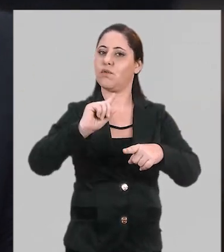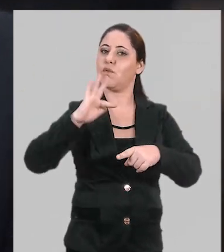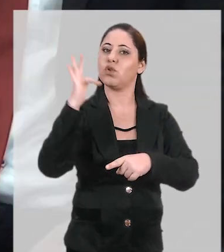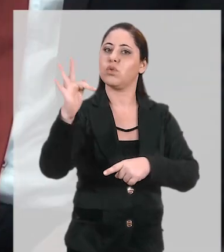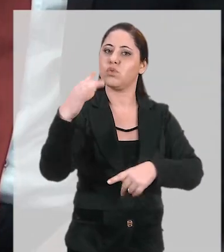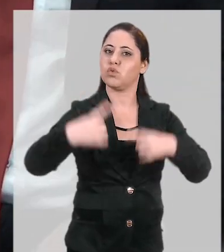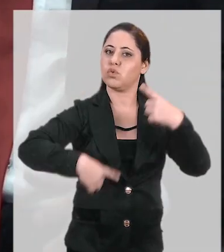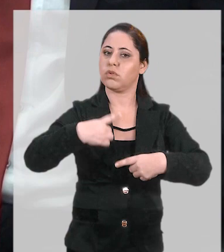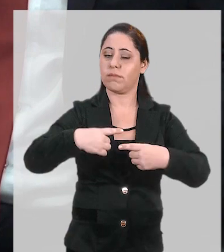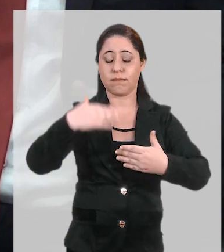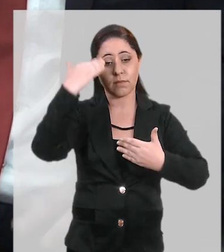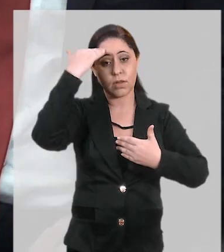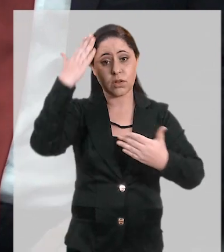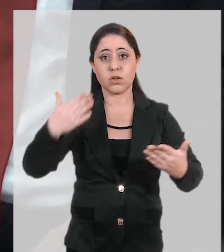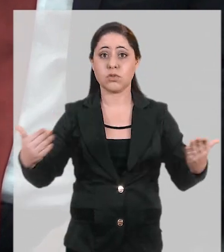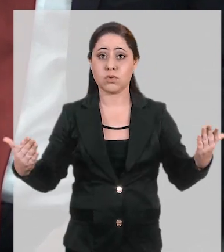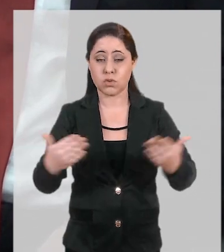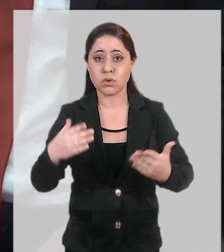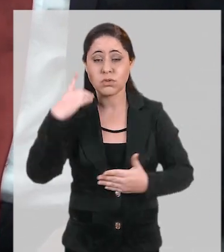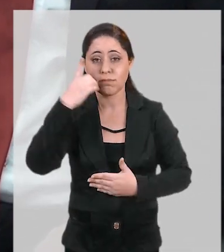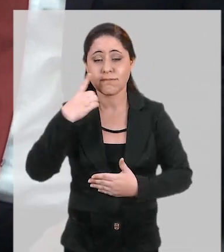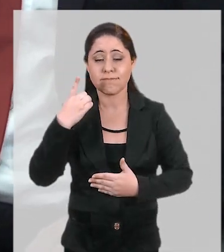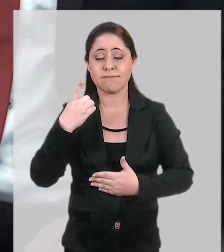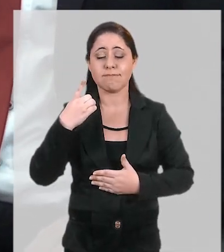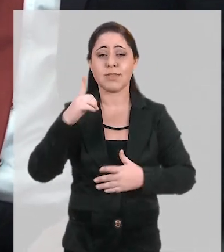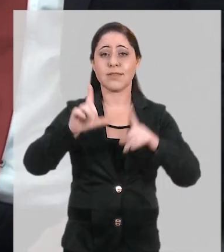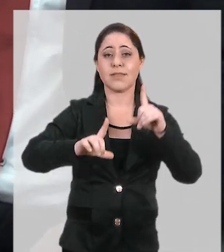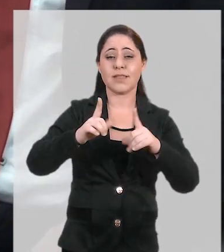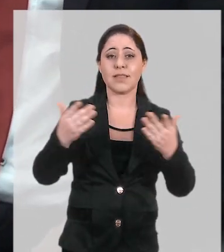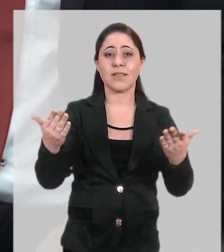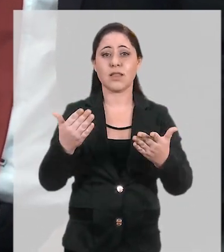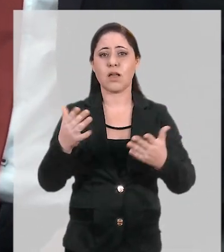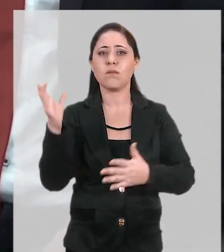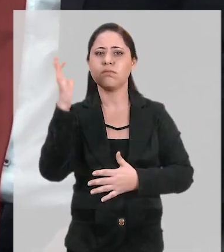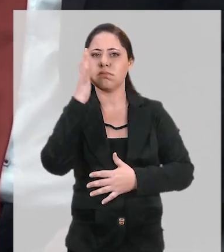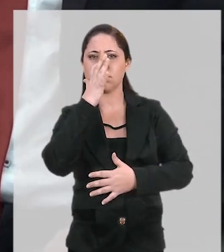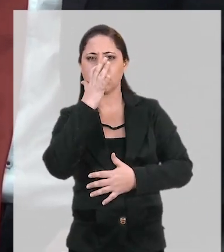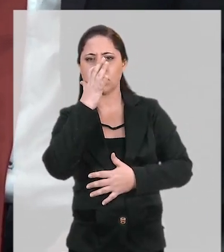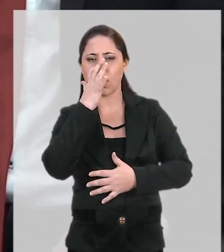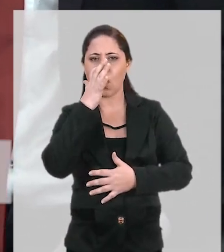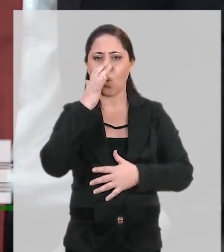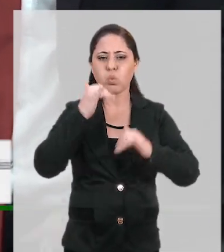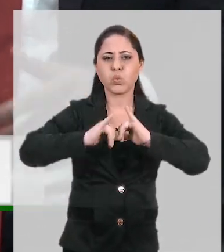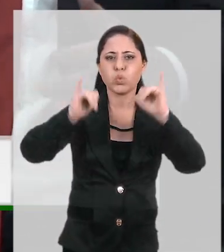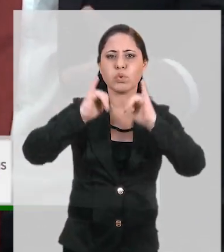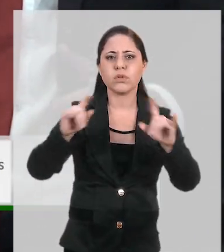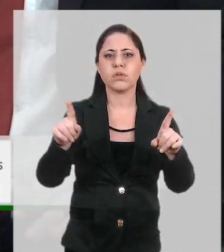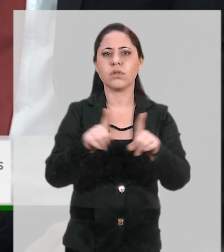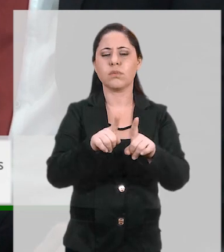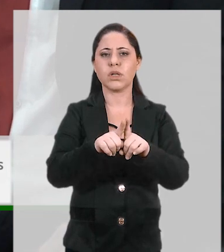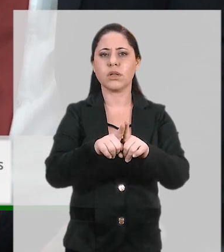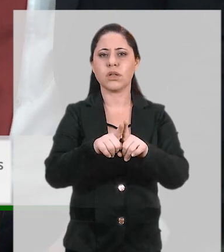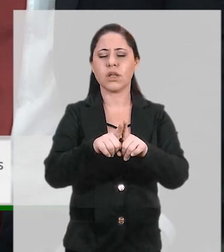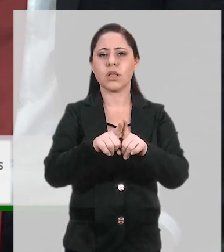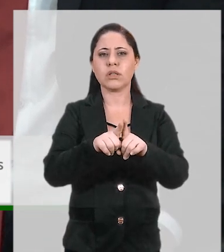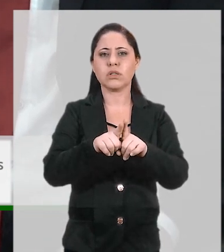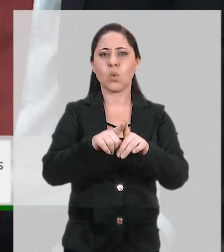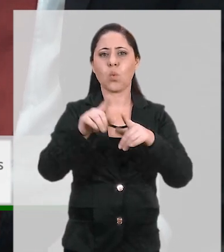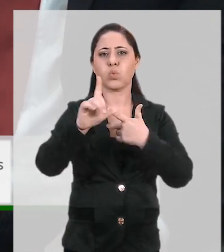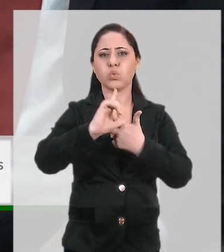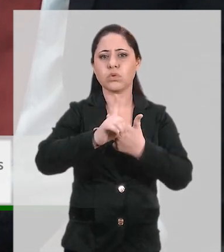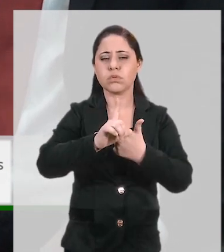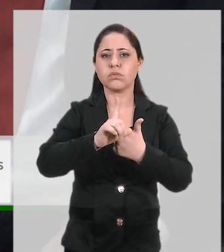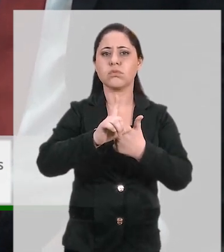futuramente. Deputado, eu agradeço aqui a presença do senhor no nosso programa e você pode acompanhar esta e as outras edições do Por Dentro